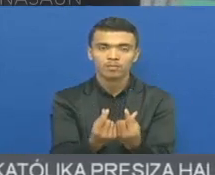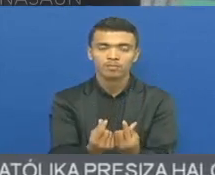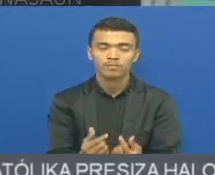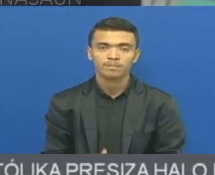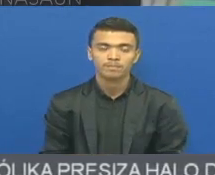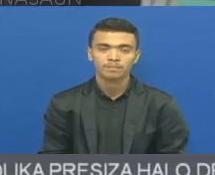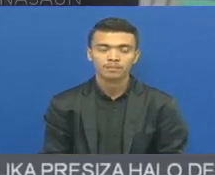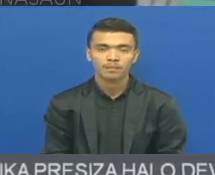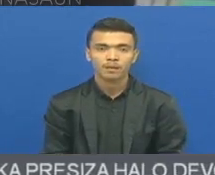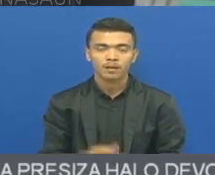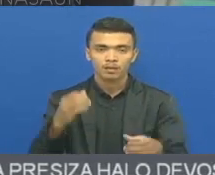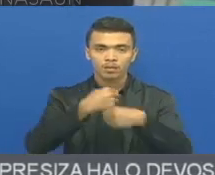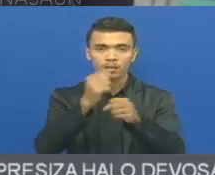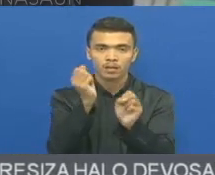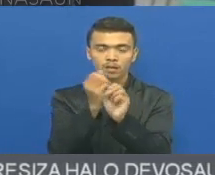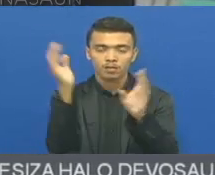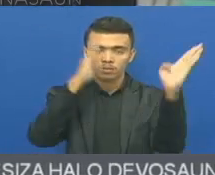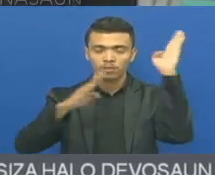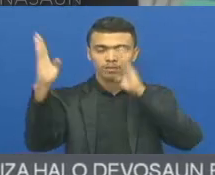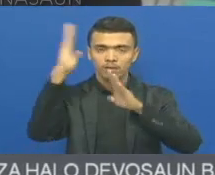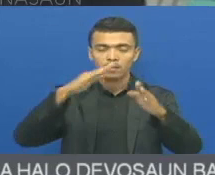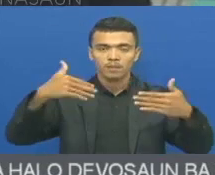ato destrói estabilidade e